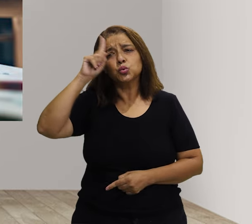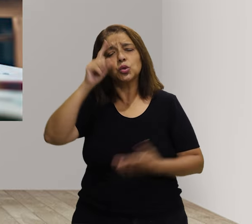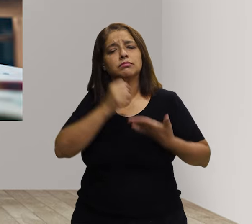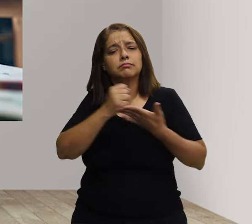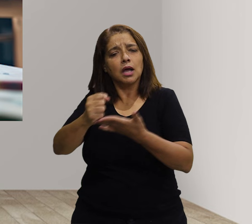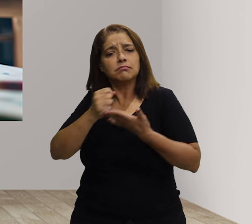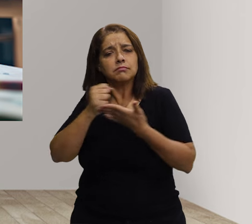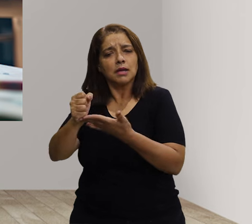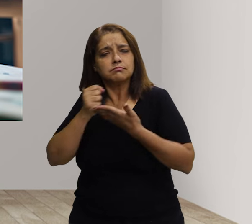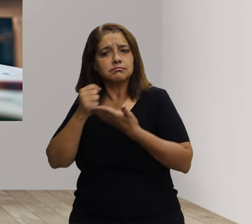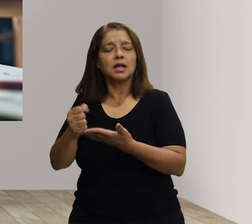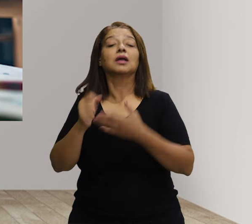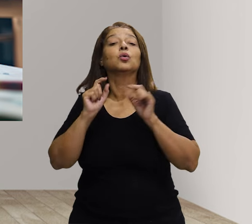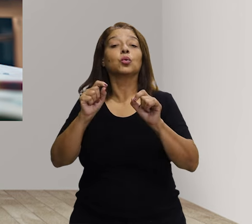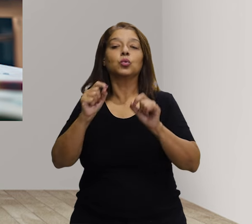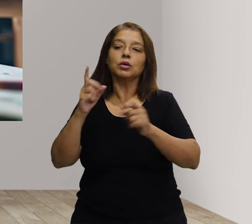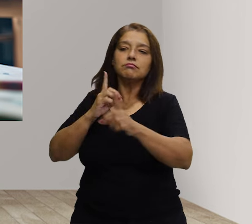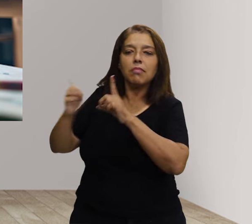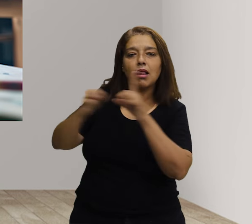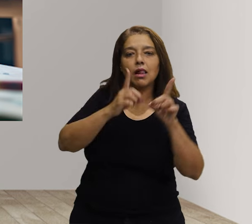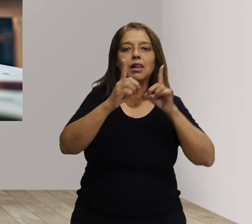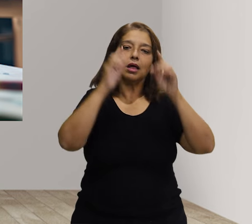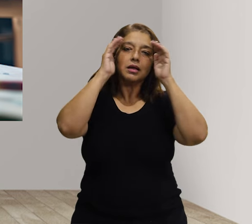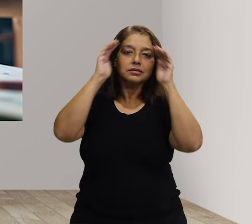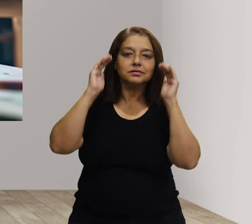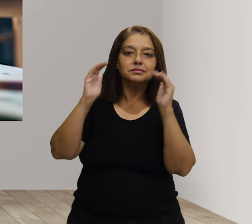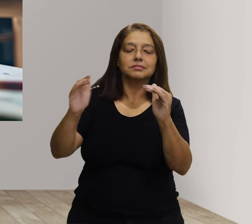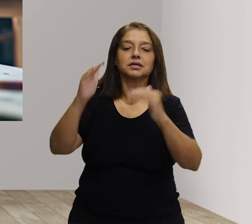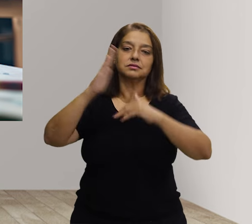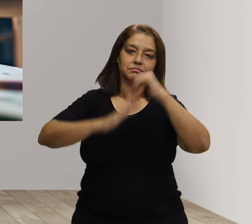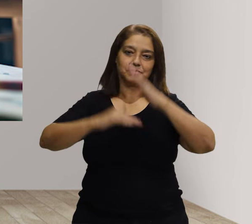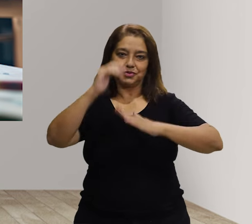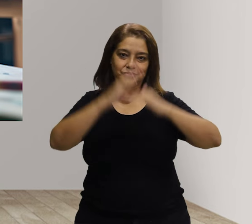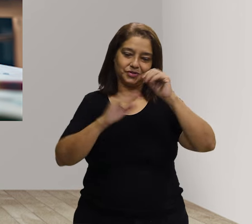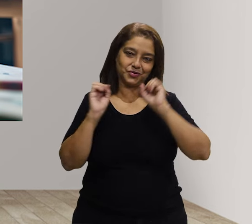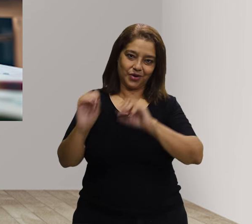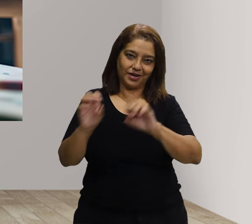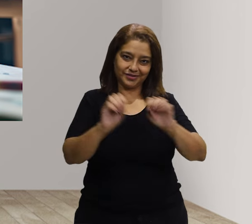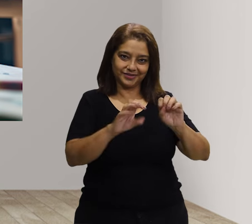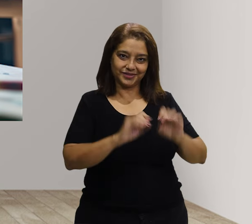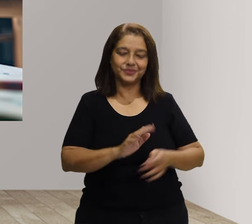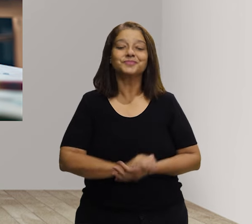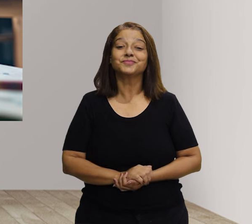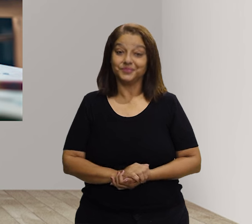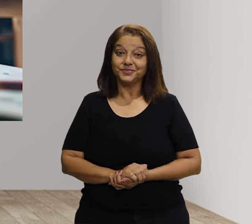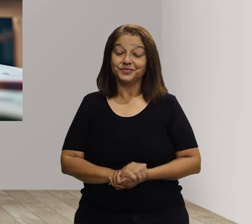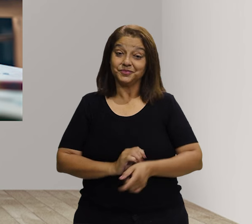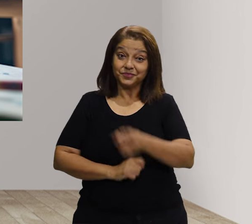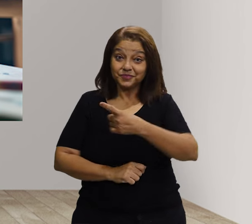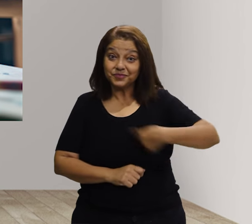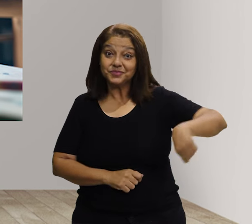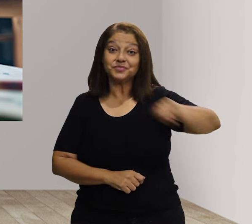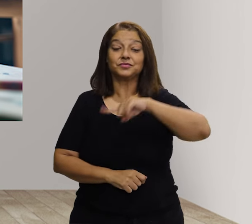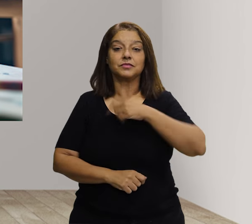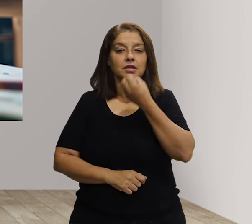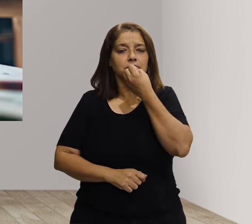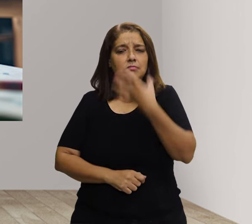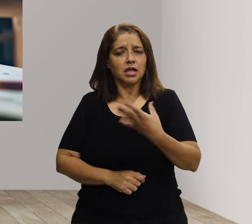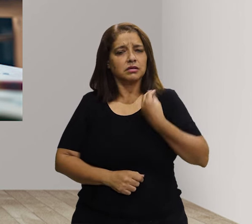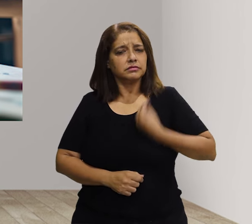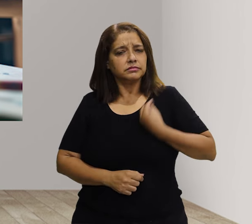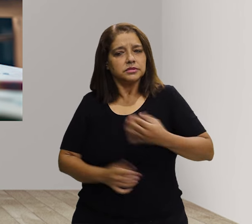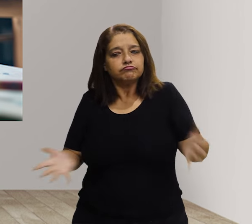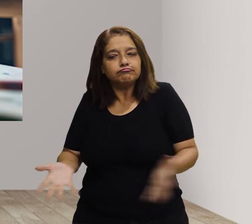apoiadores, praticando diálogo e respeito sobre os profissionais da educação. Ao promovermos o bem-estar